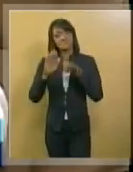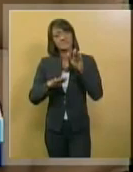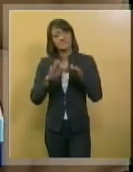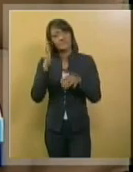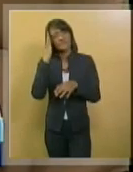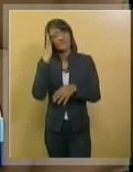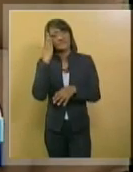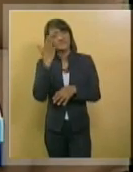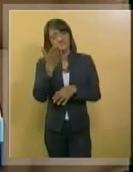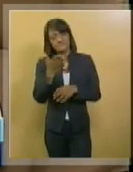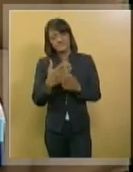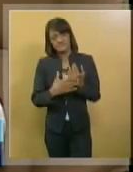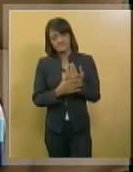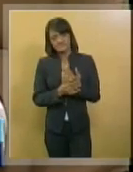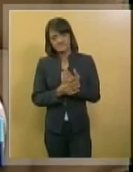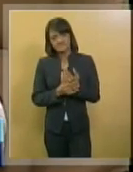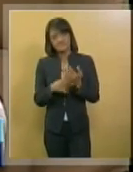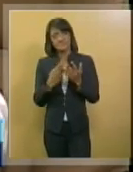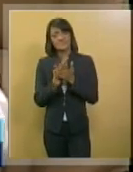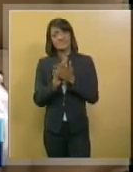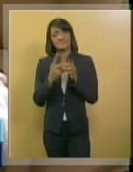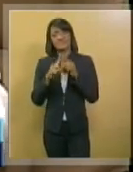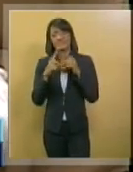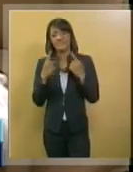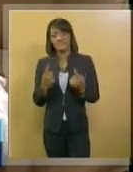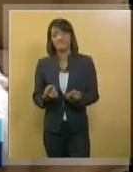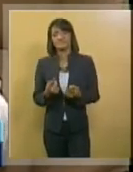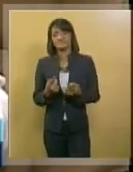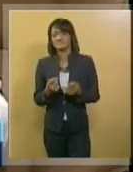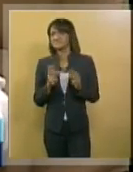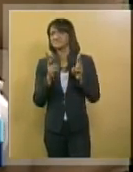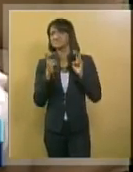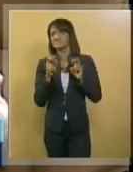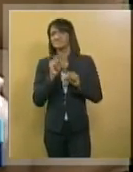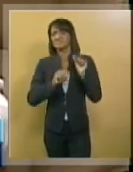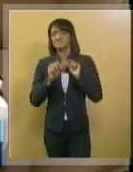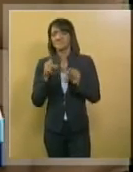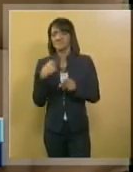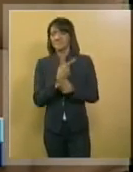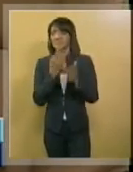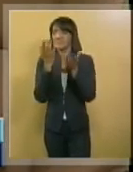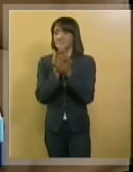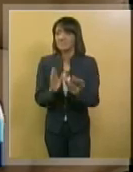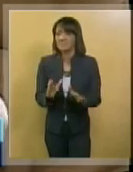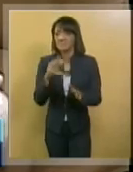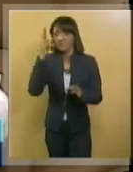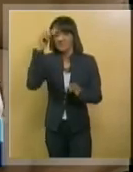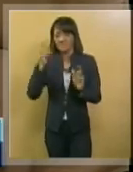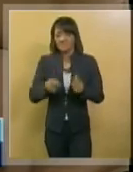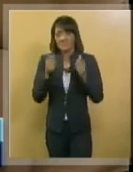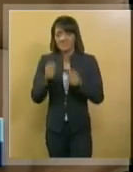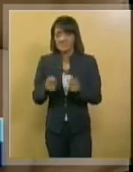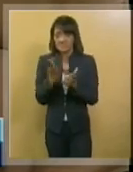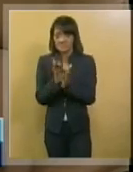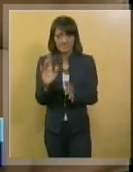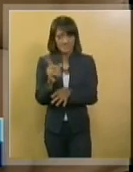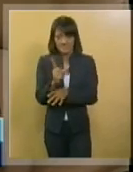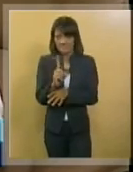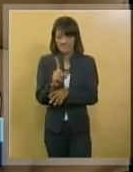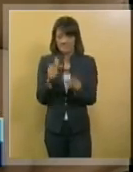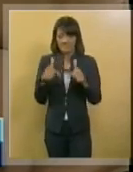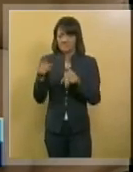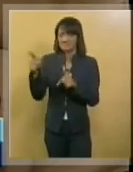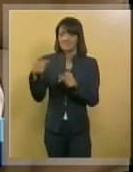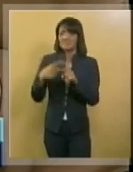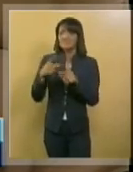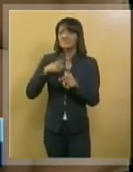compreendido... Eu tenho entendido errado, mas assim, a sensação que me deu é que nós deveríamos acabar com eles, mas não é acabando com essa atividade, porque são